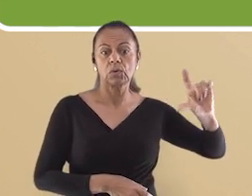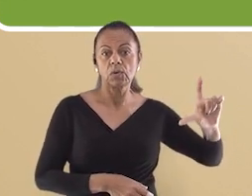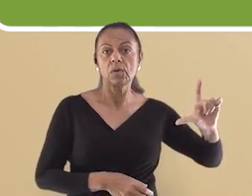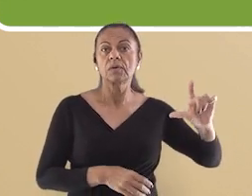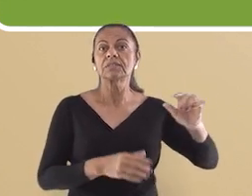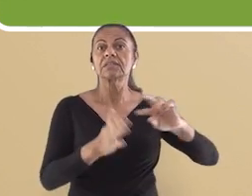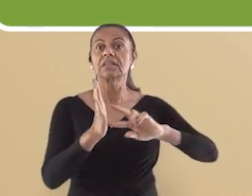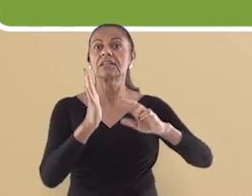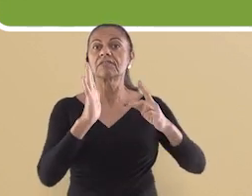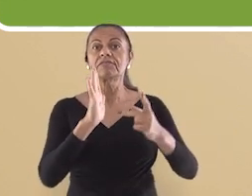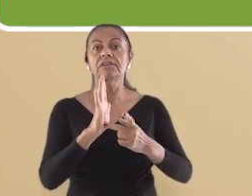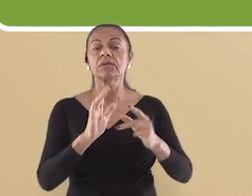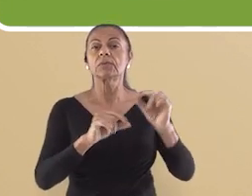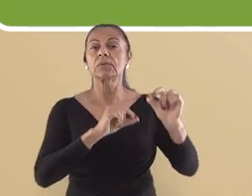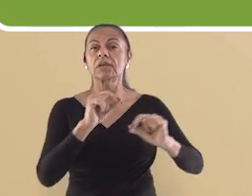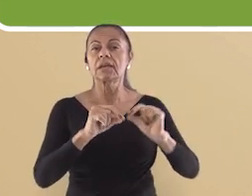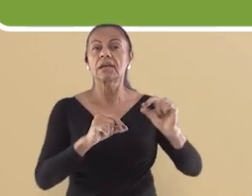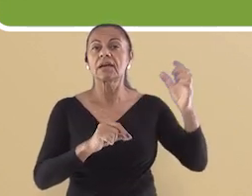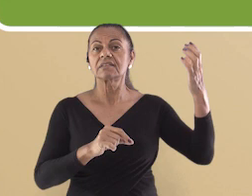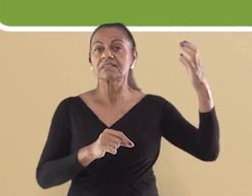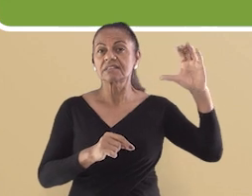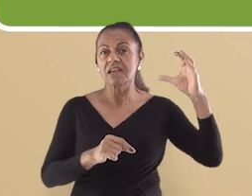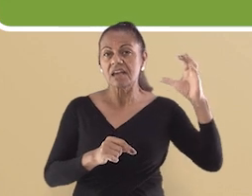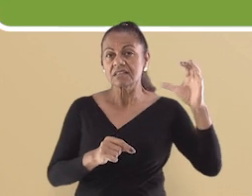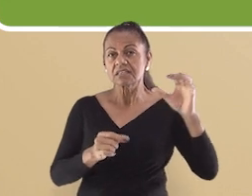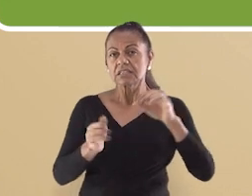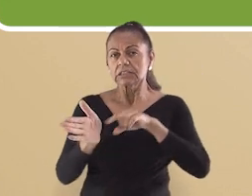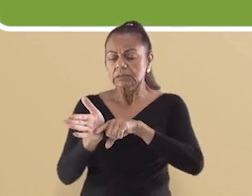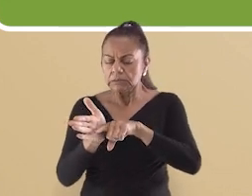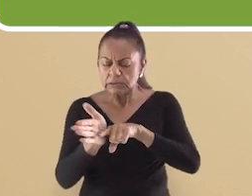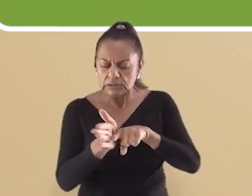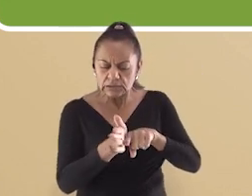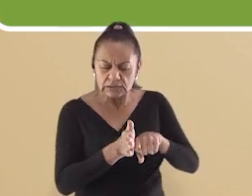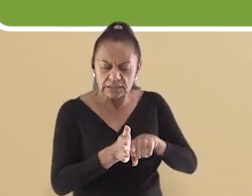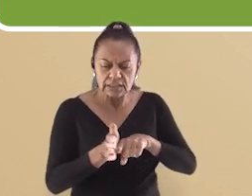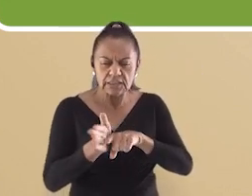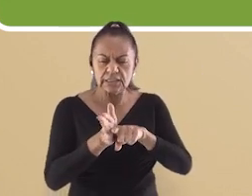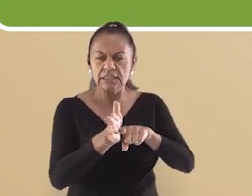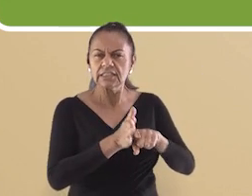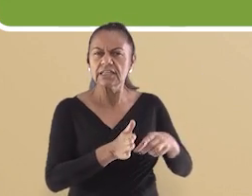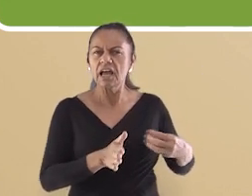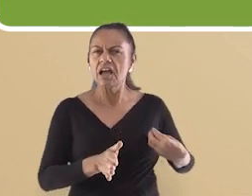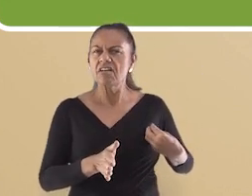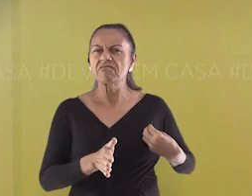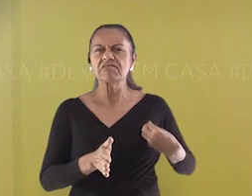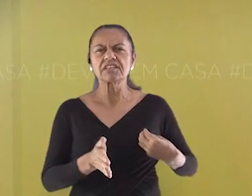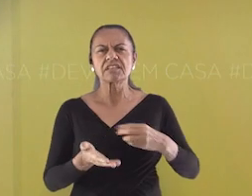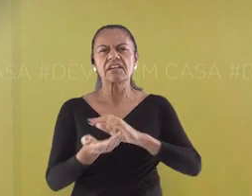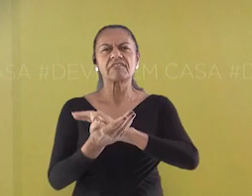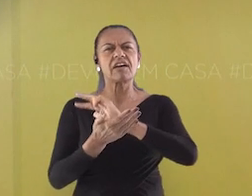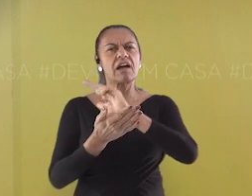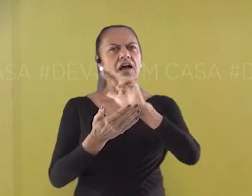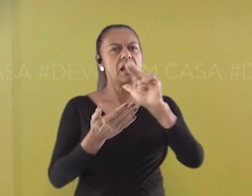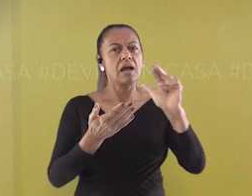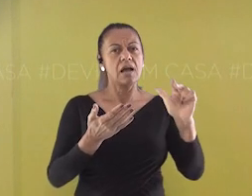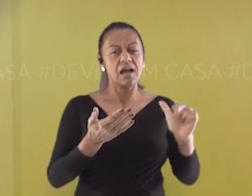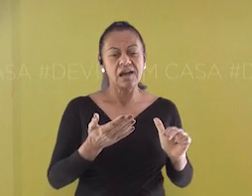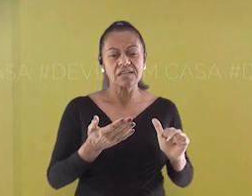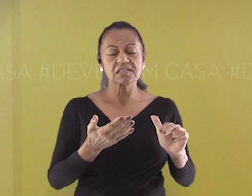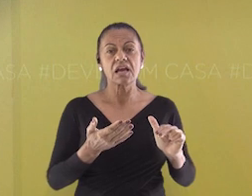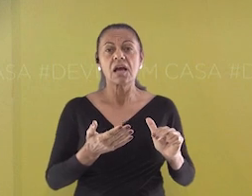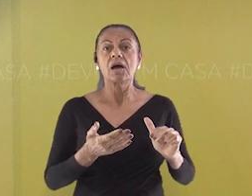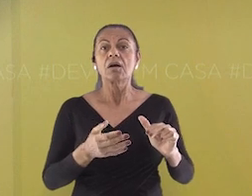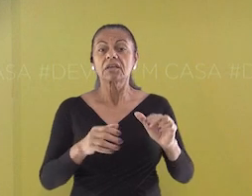à paleontologia, que é a ciência que estuda os fósseis de todas as espécies. Disse que